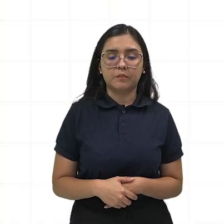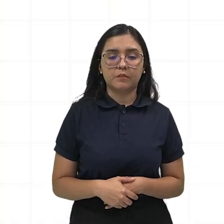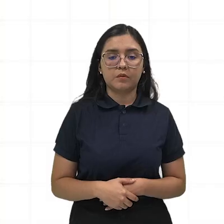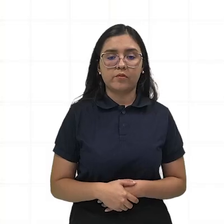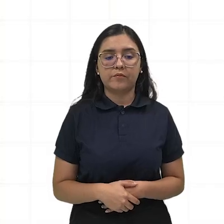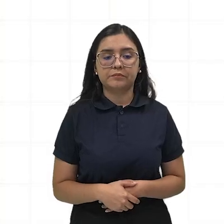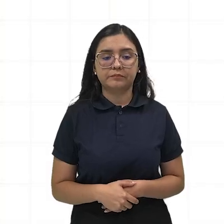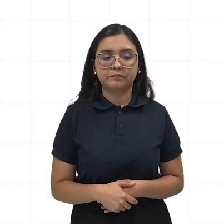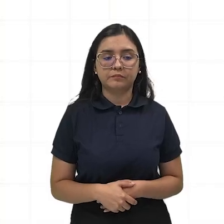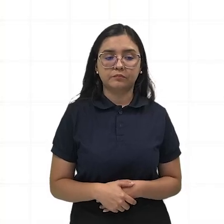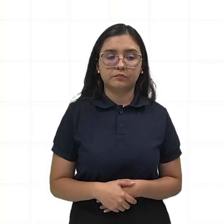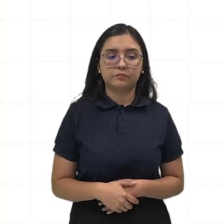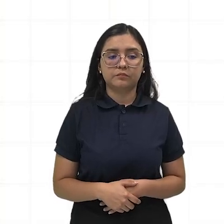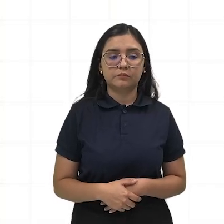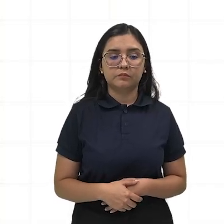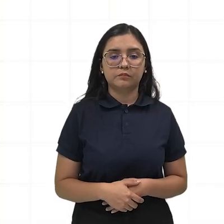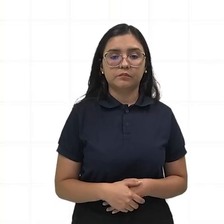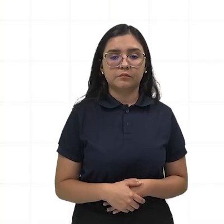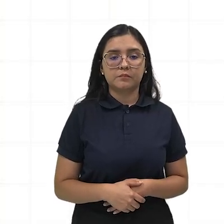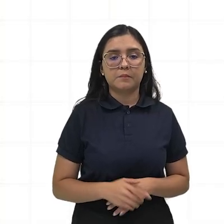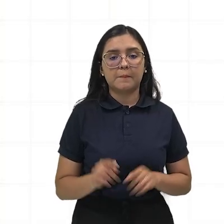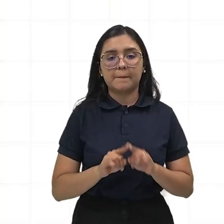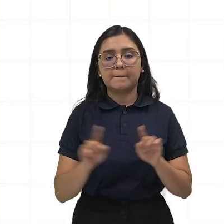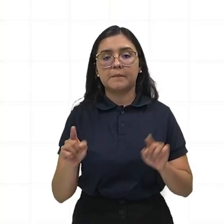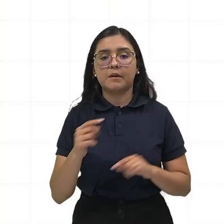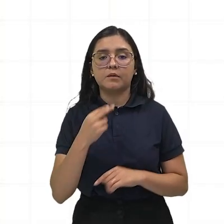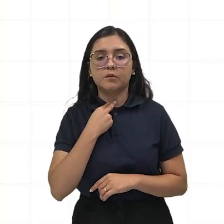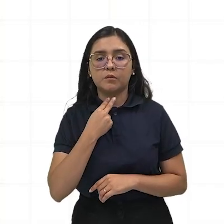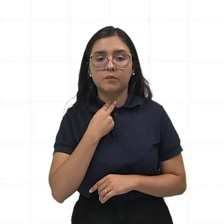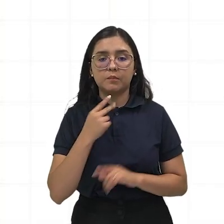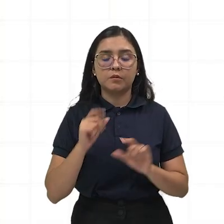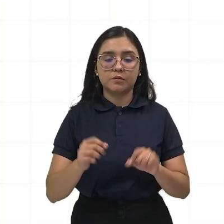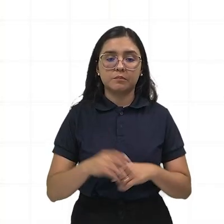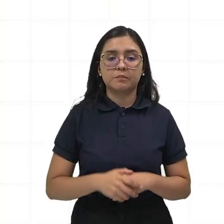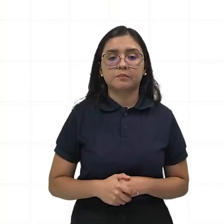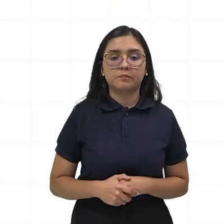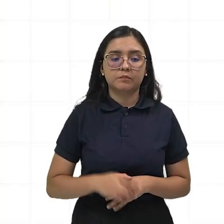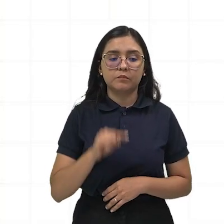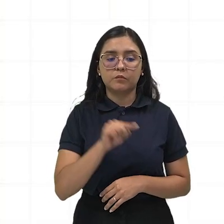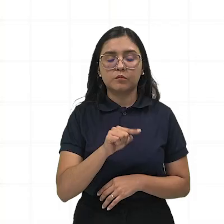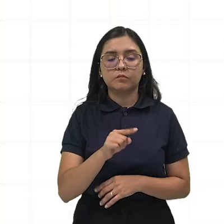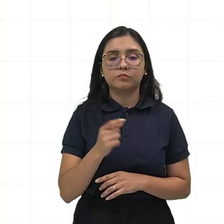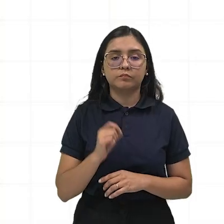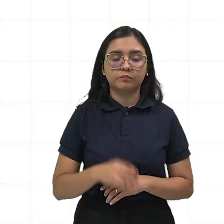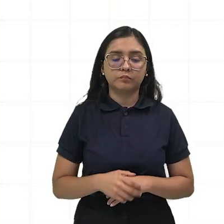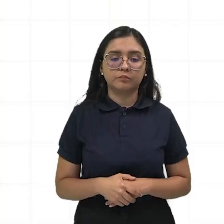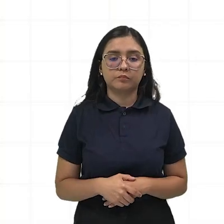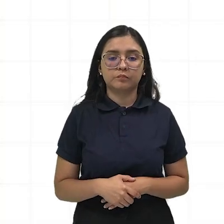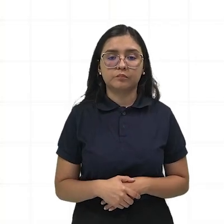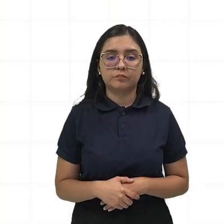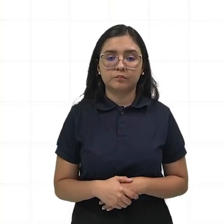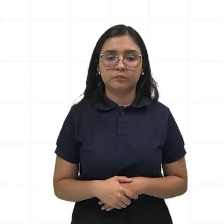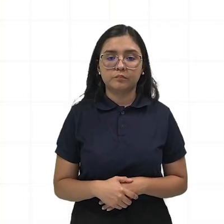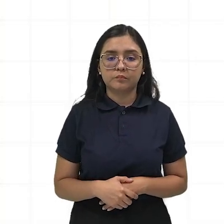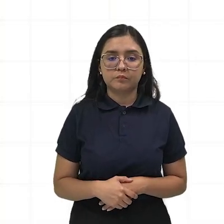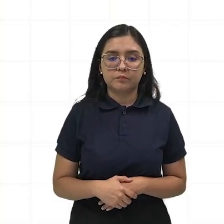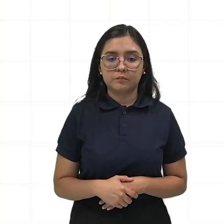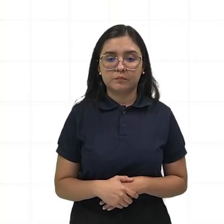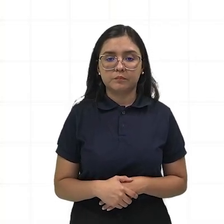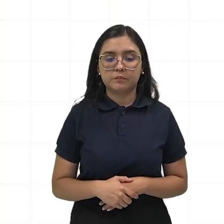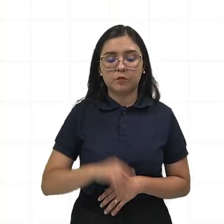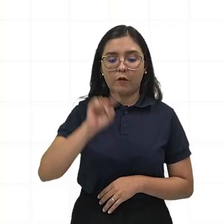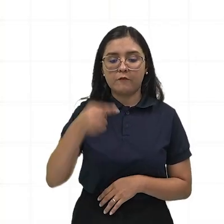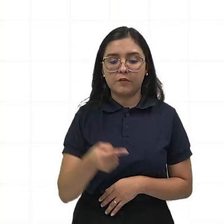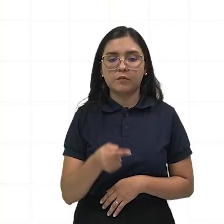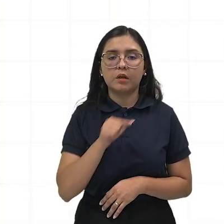Ora, mas eu não posso ter um algarismo sem uma ocupação. Se eu não posso ter um algarismo sem uma ocupação,